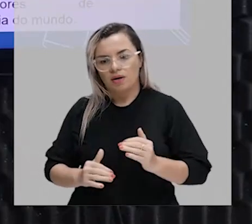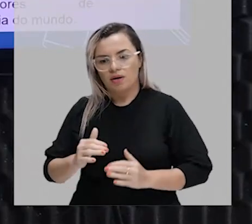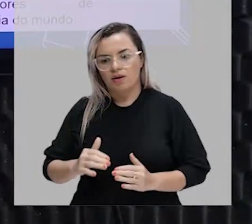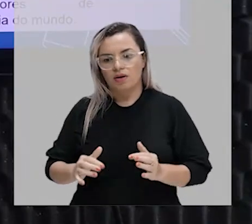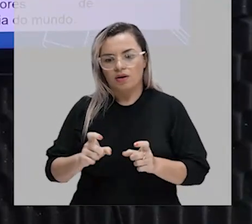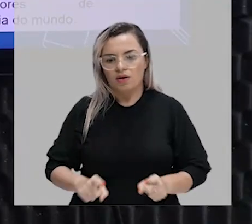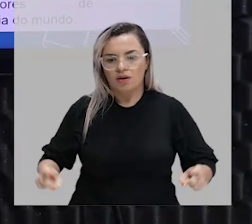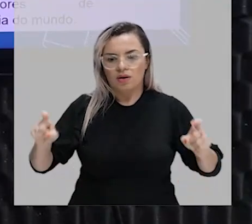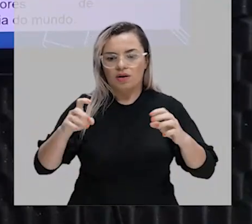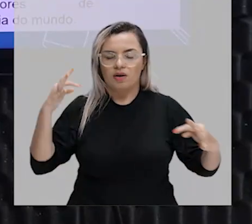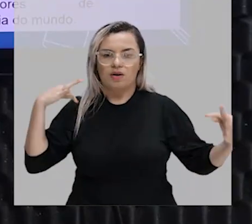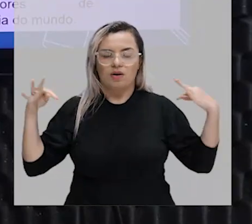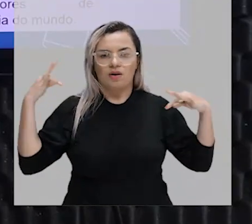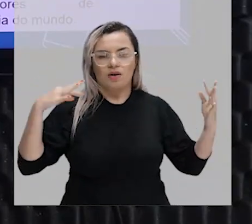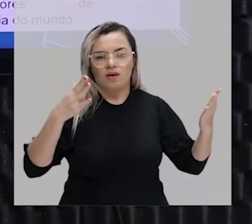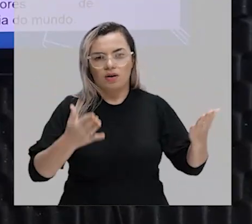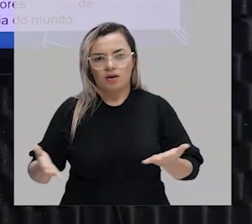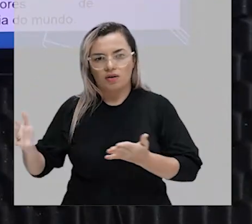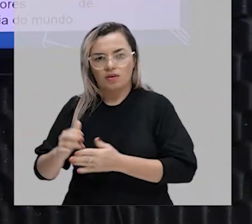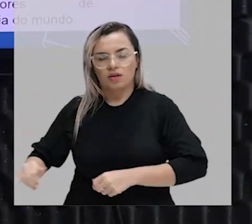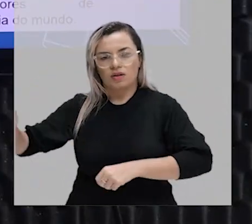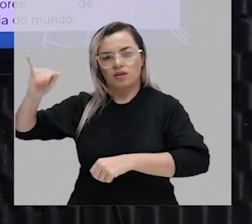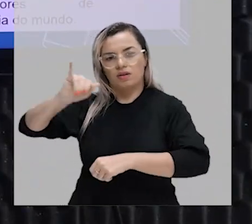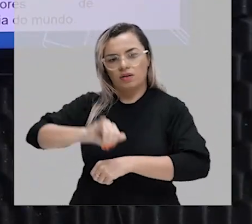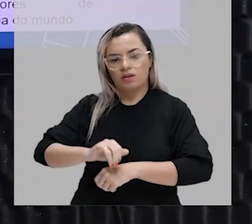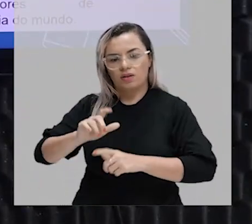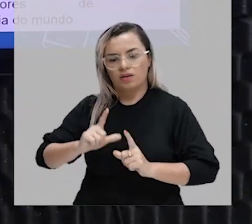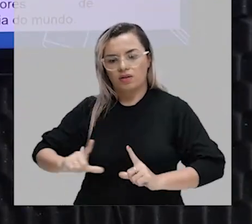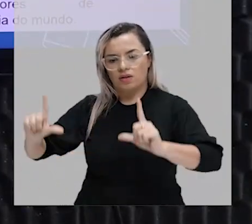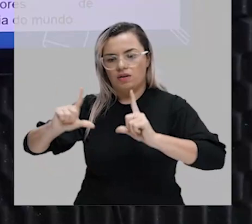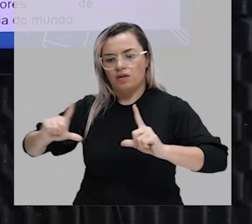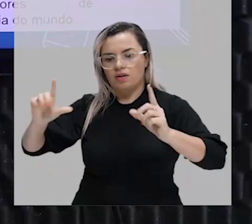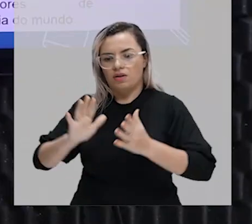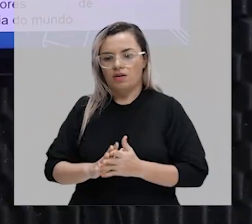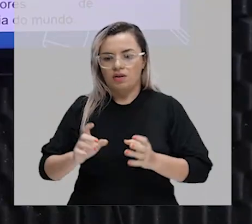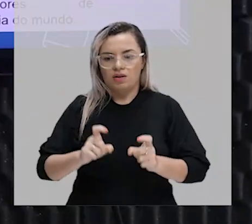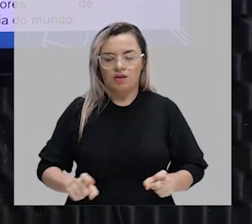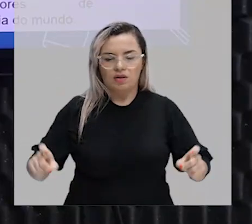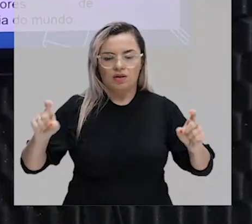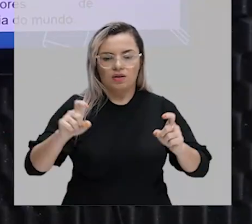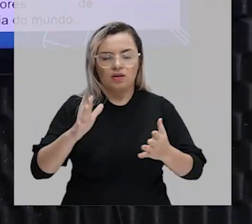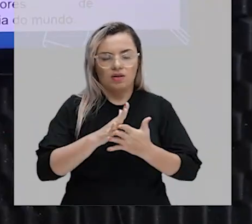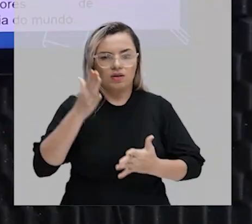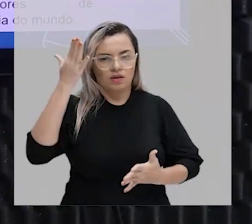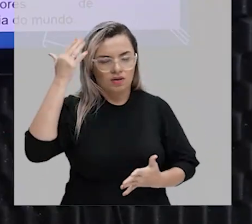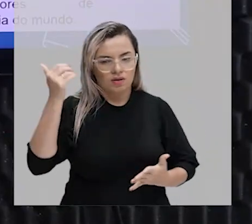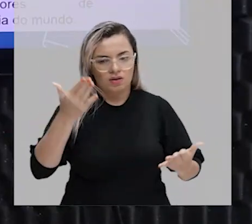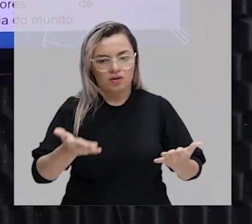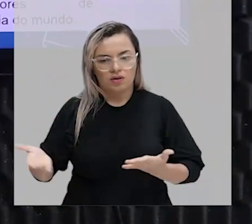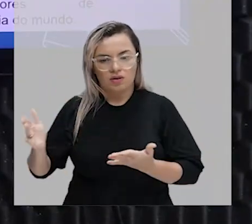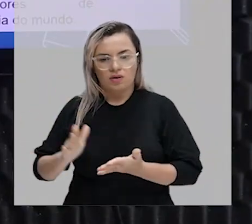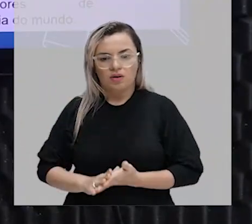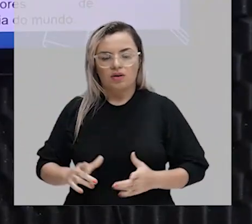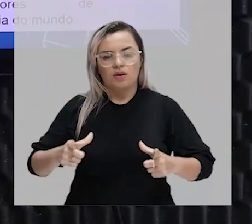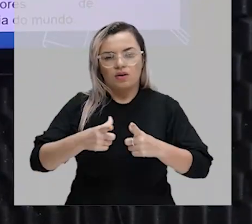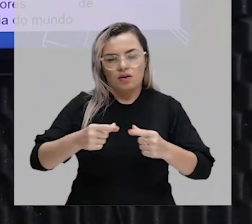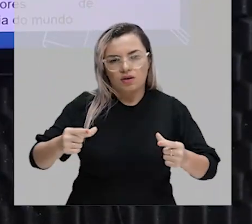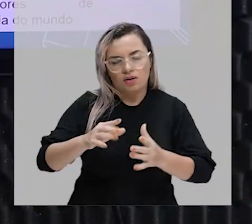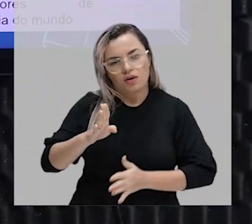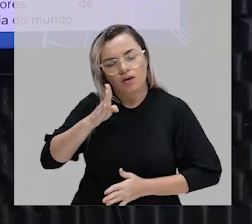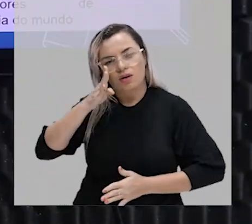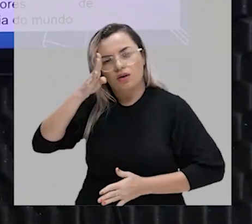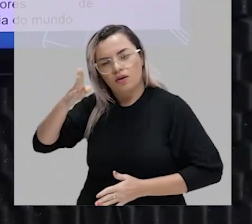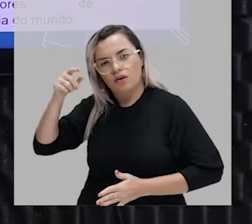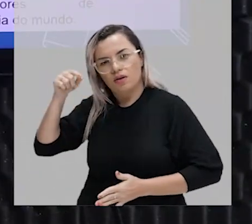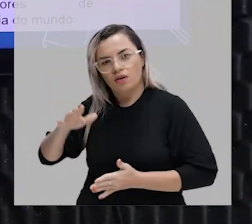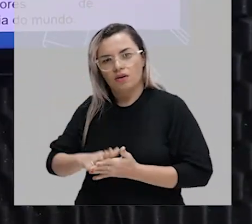grande destaque com a sua capital Tóquio. E em relação à informática, tecnologia, sabemos, o Japão é hoje um dos